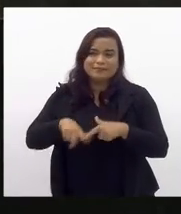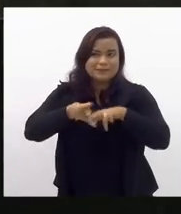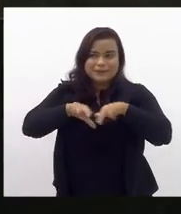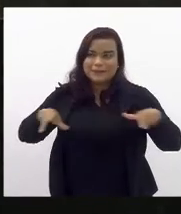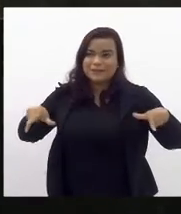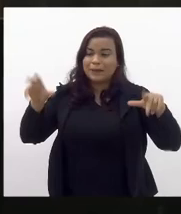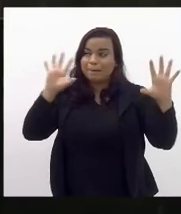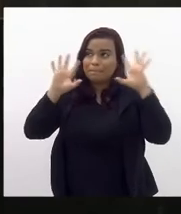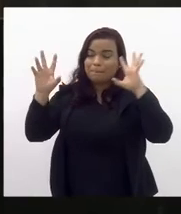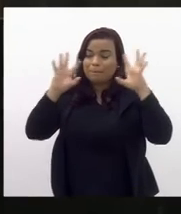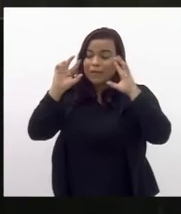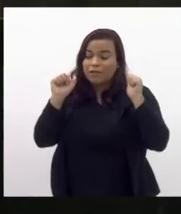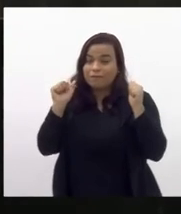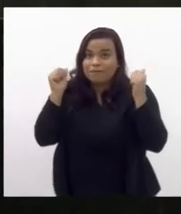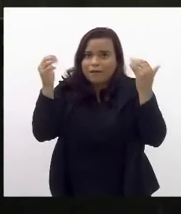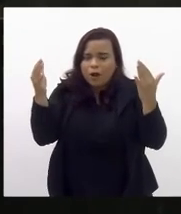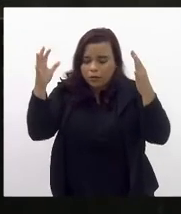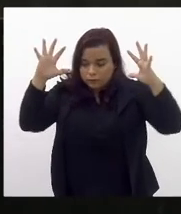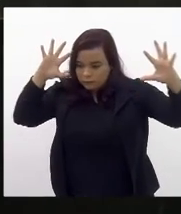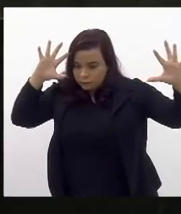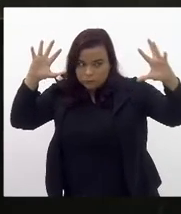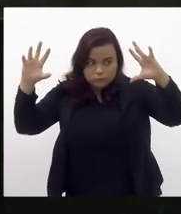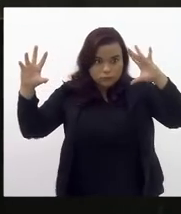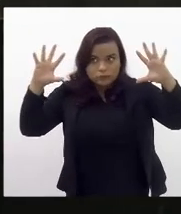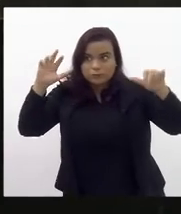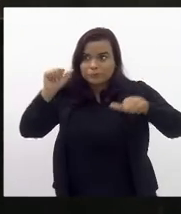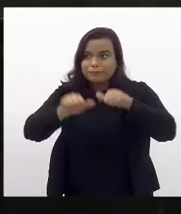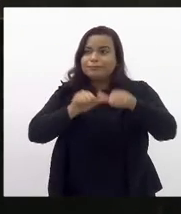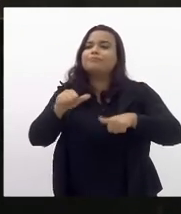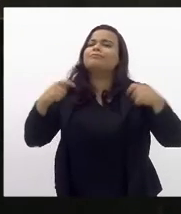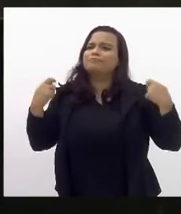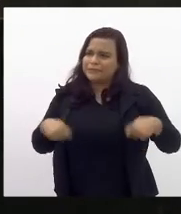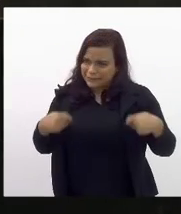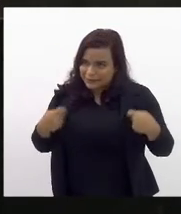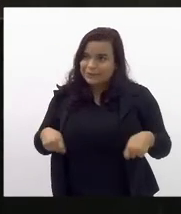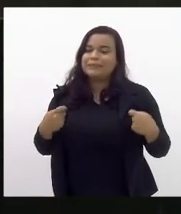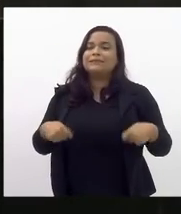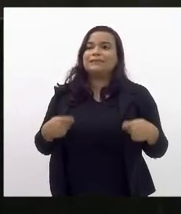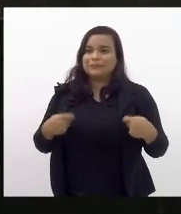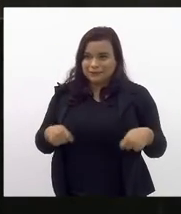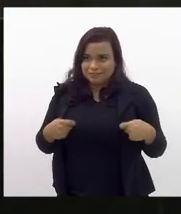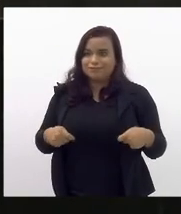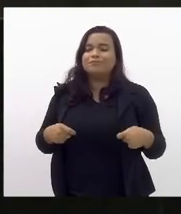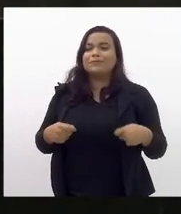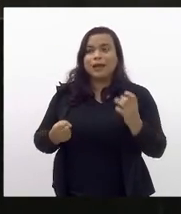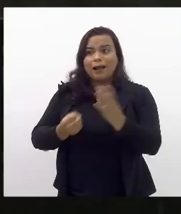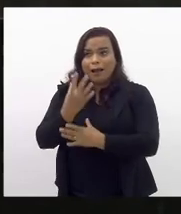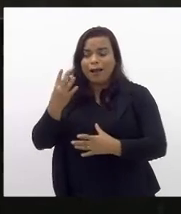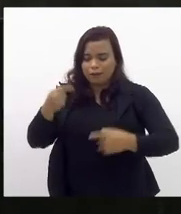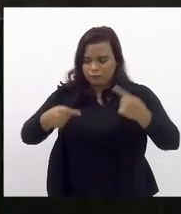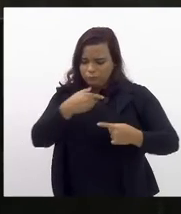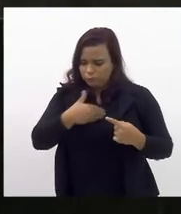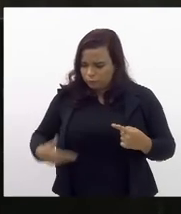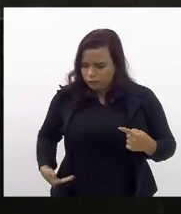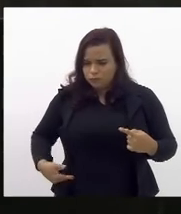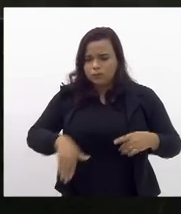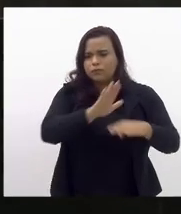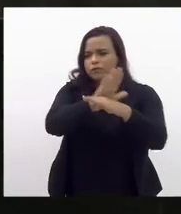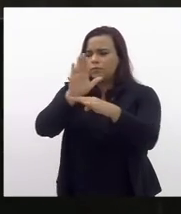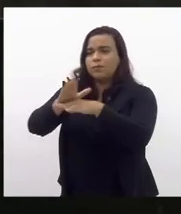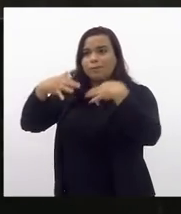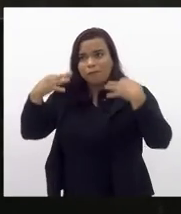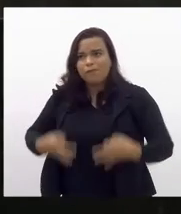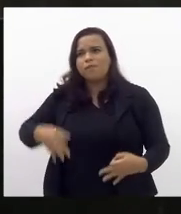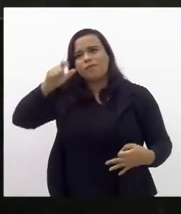fora das caixinhas que a gente pensava antes para produzir políticas públicas que atinjam realmente